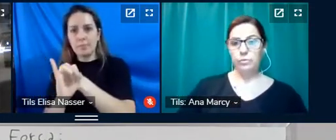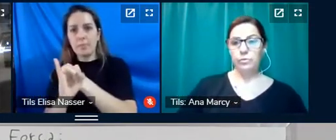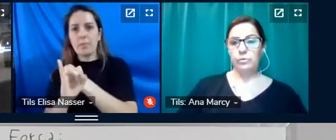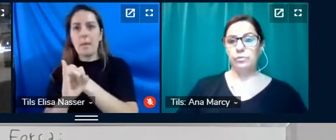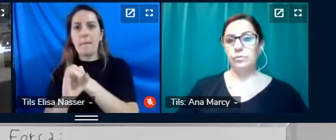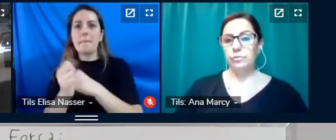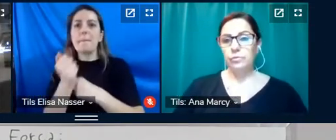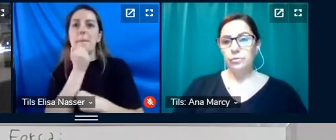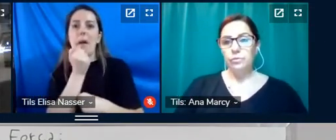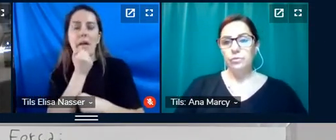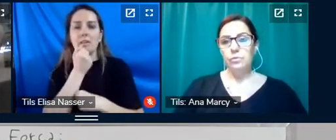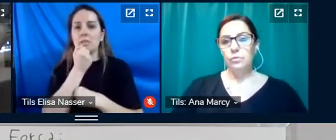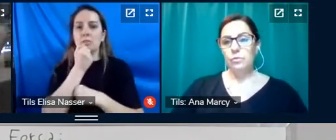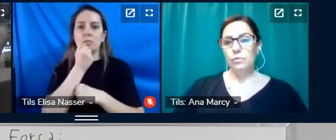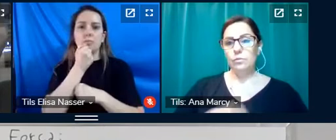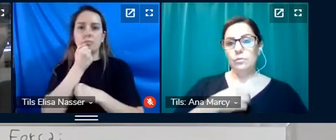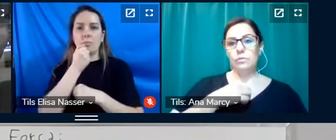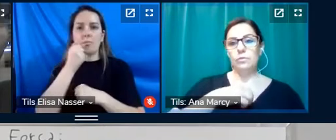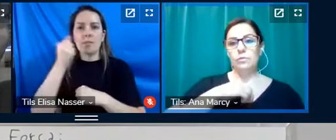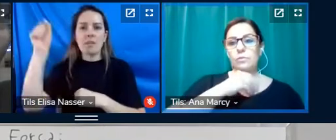gases, fluidos, né?